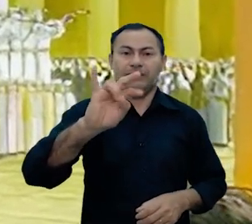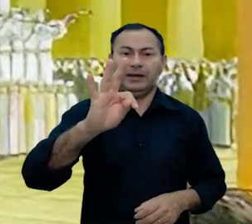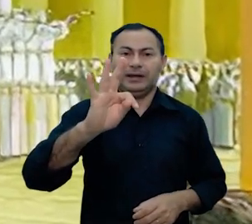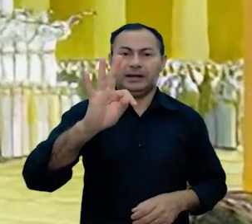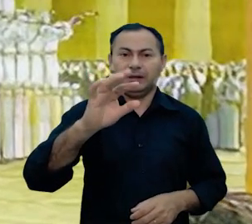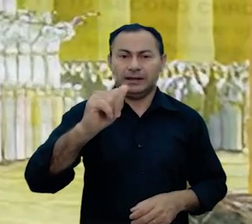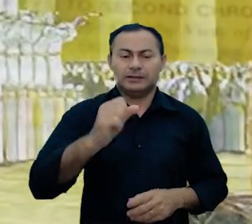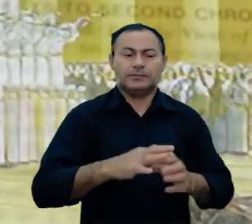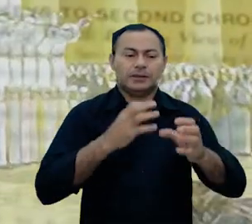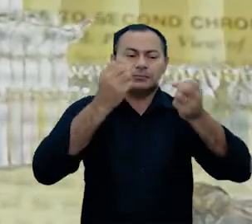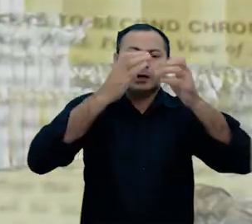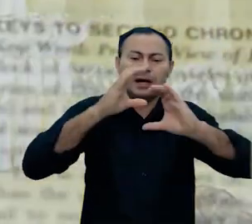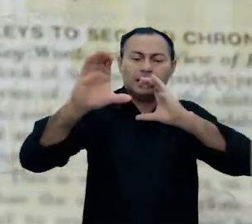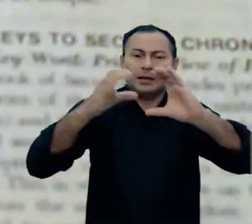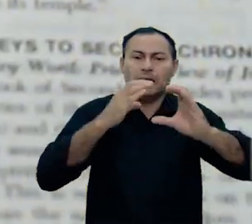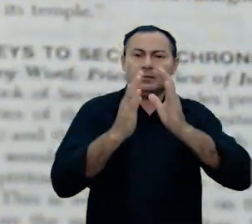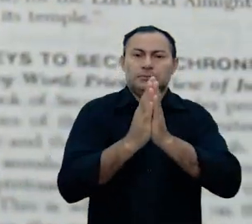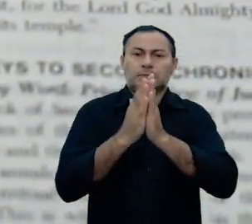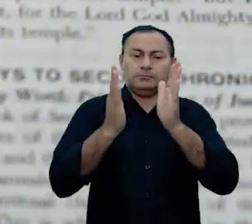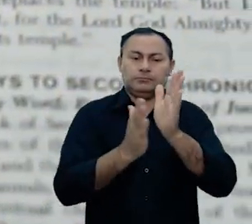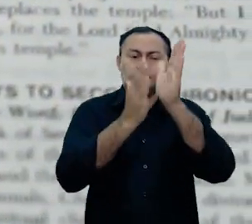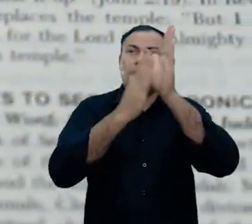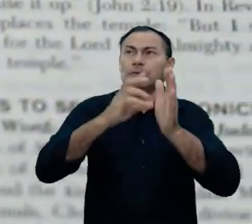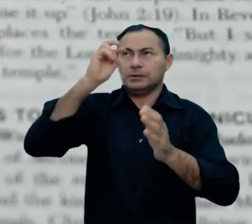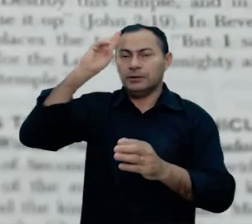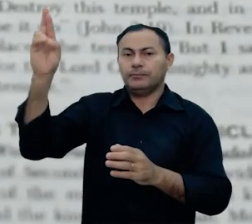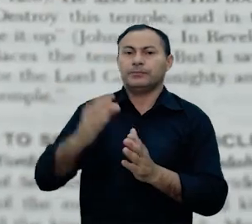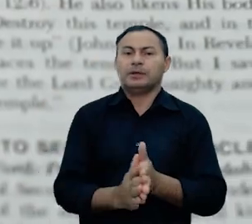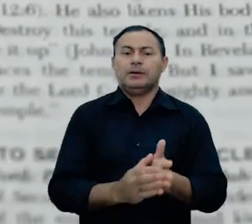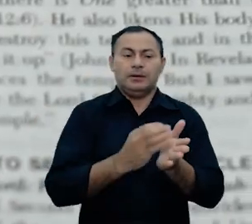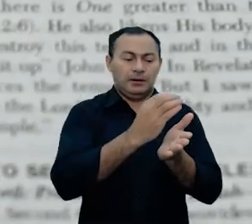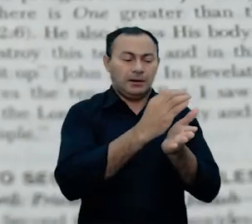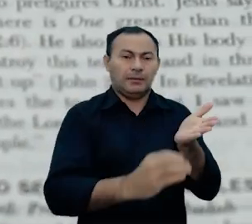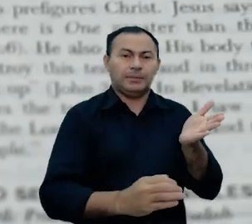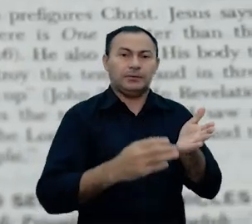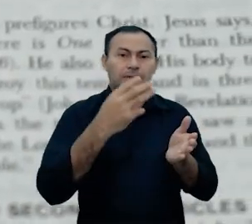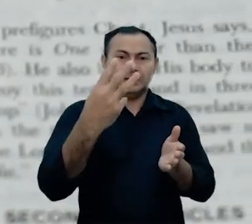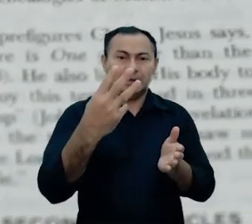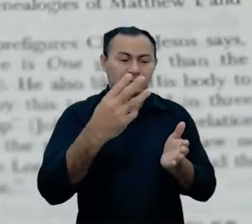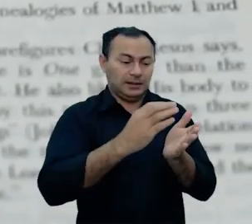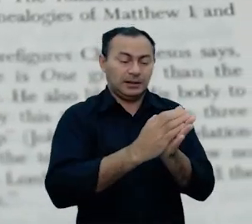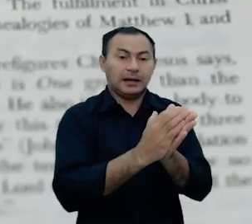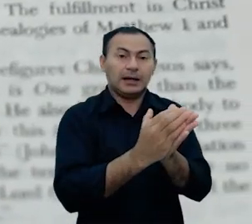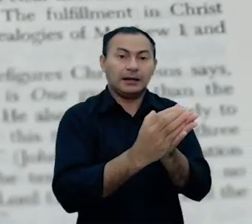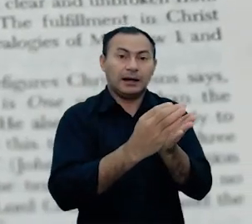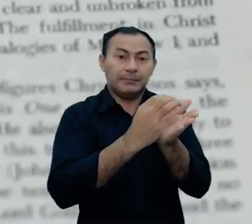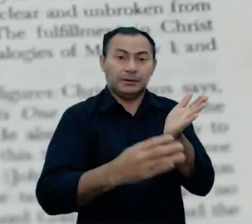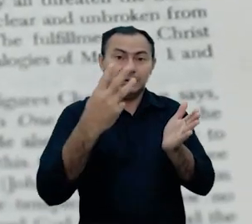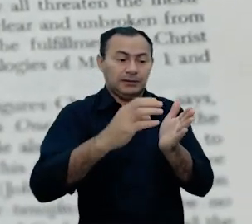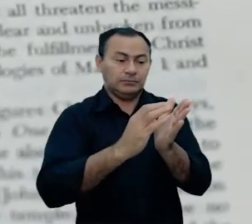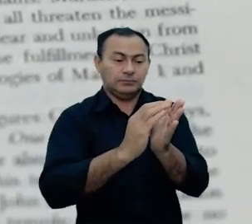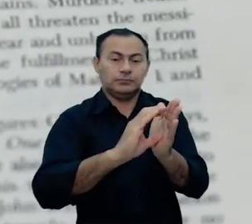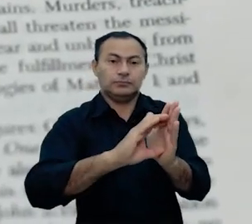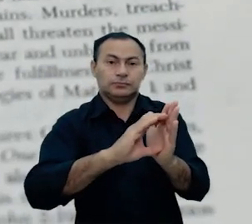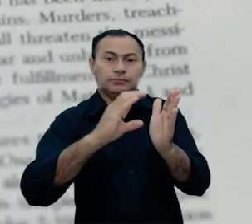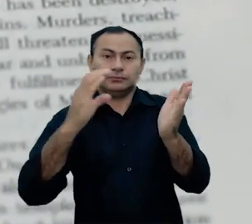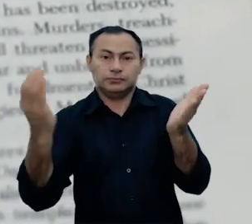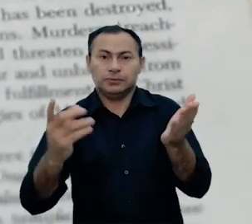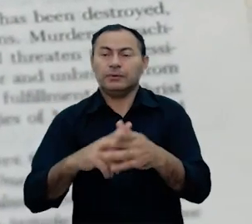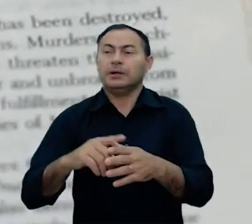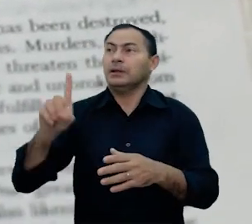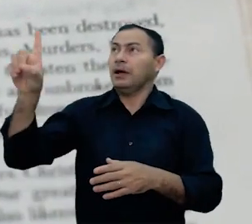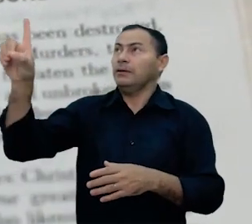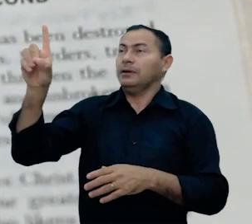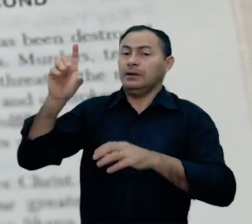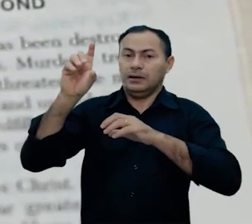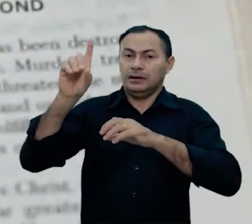Senhor. Isso está descrito no capítulo 23 do primeiro livro de Crônicas. Foi Davi que afirmou ser possível aproximar-se